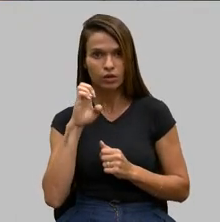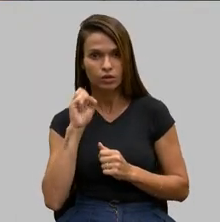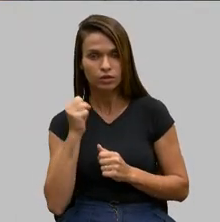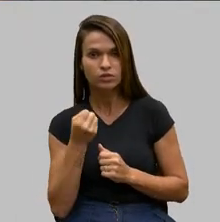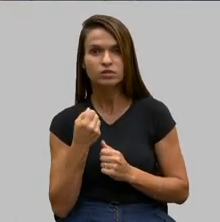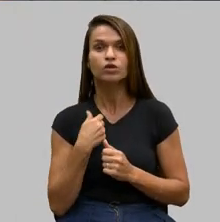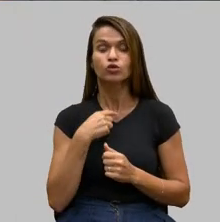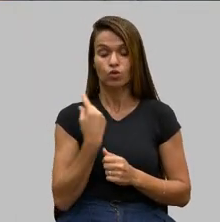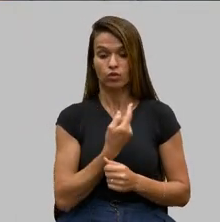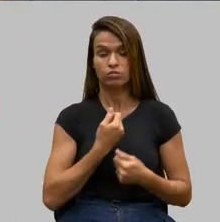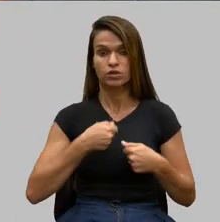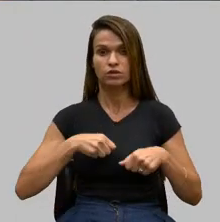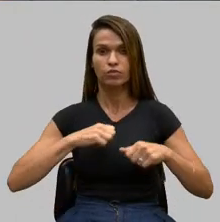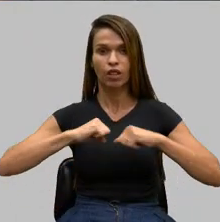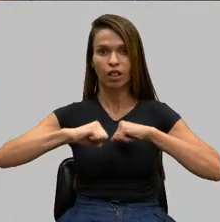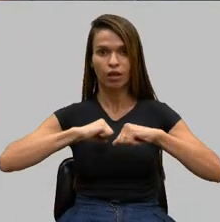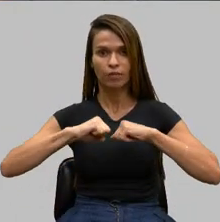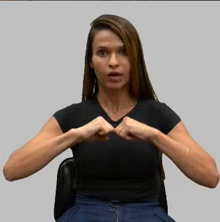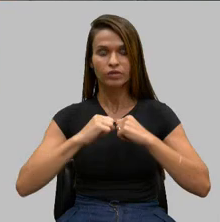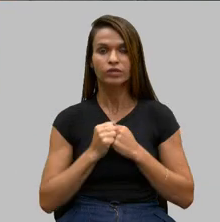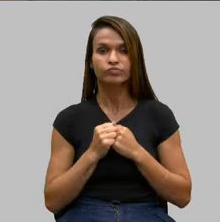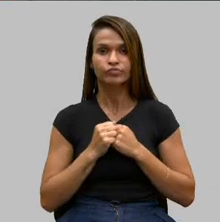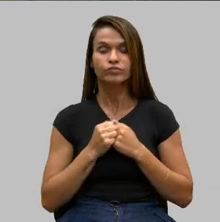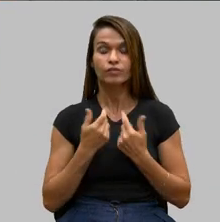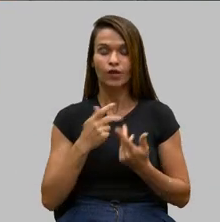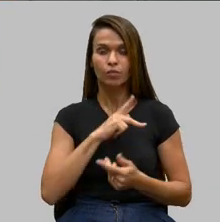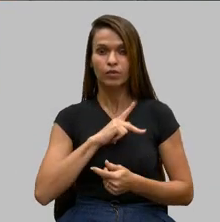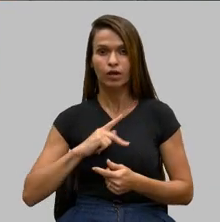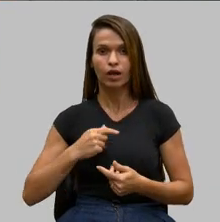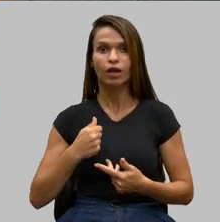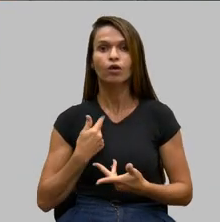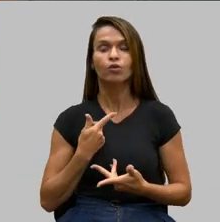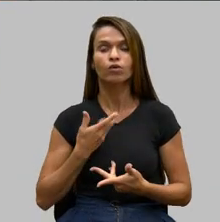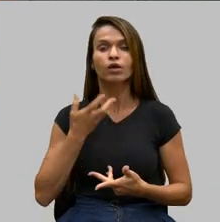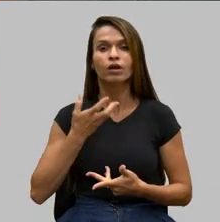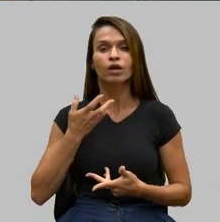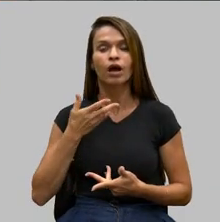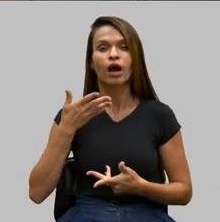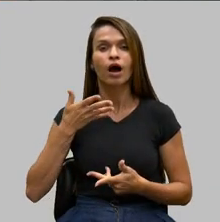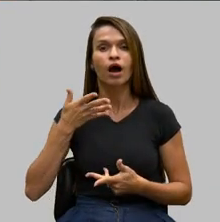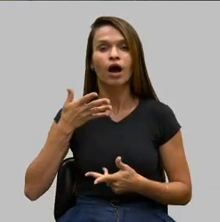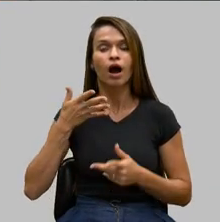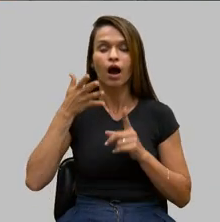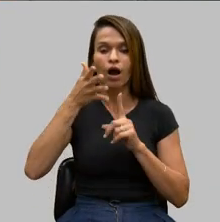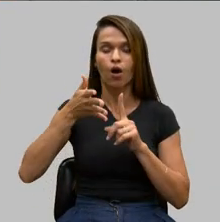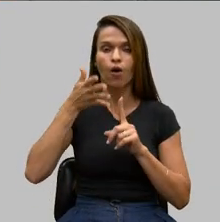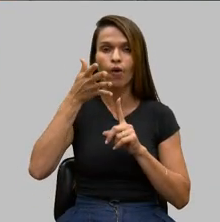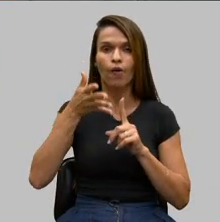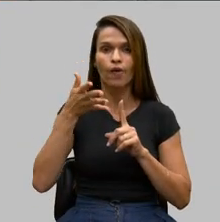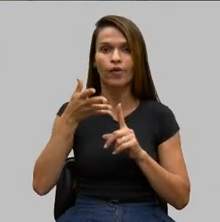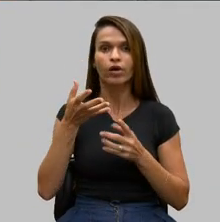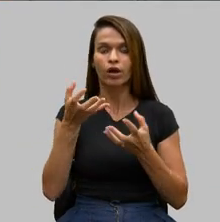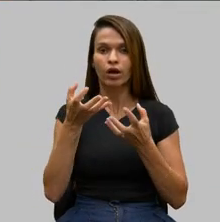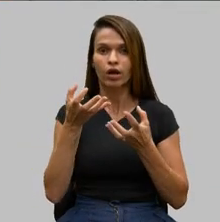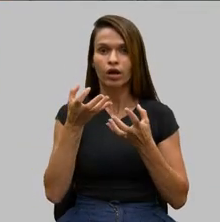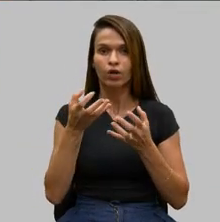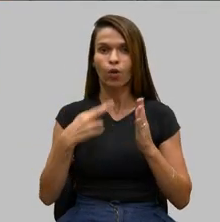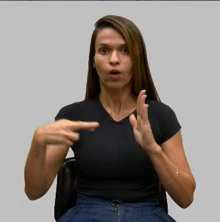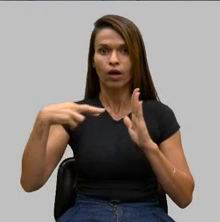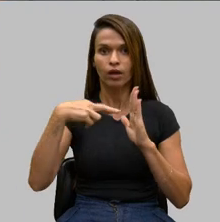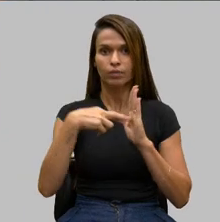administração então Presidente gostaria aqui de forma oral apresentar um requerimento para que façamos uma audiência